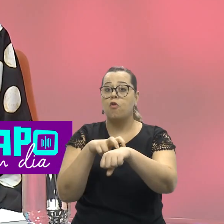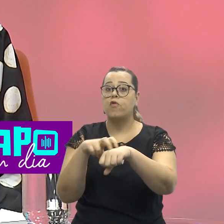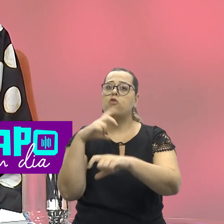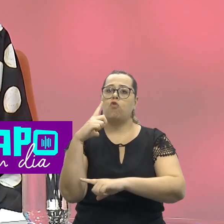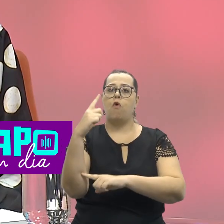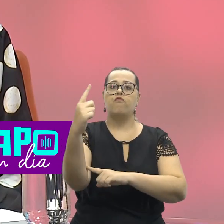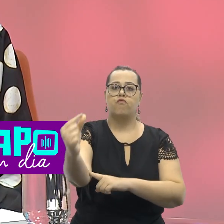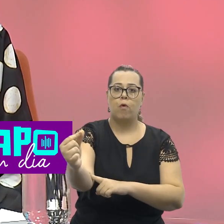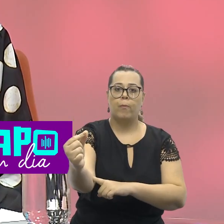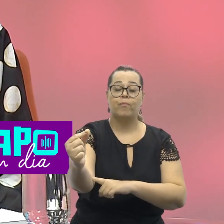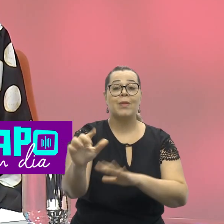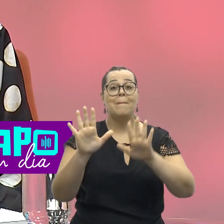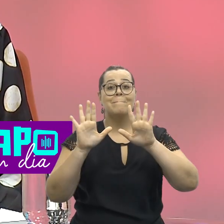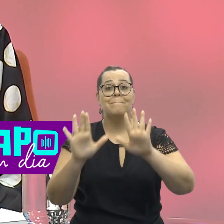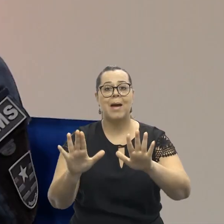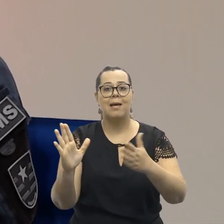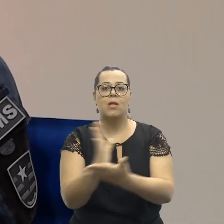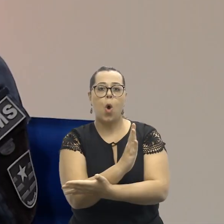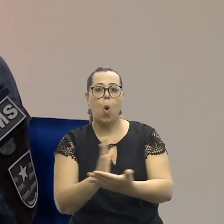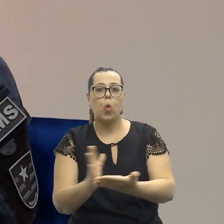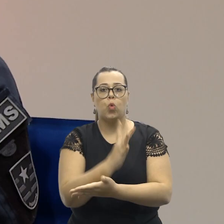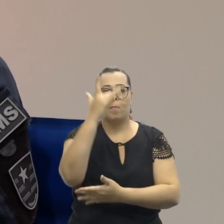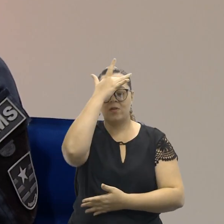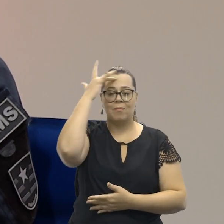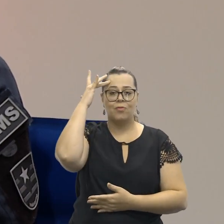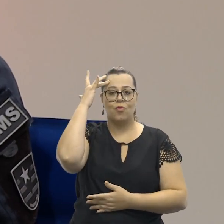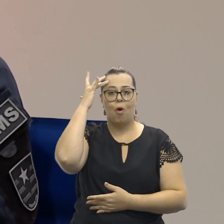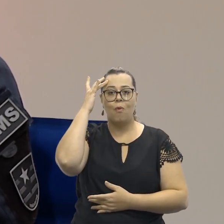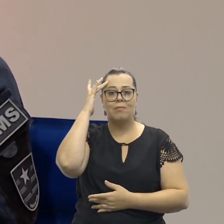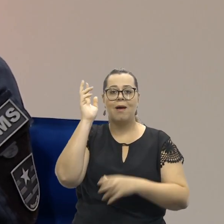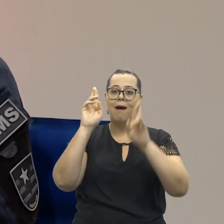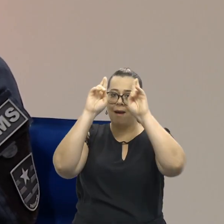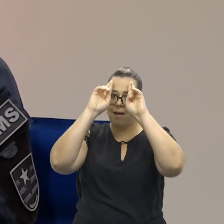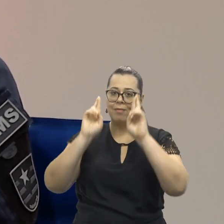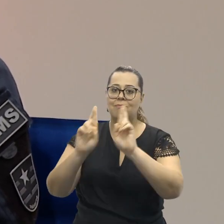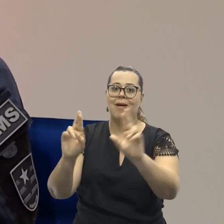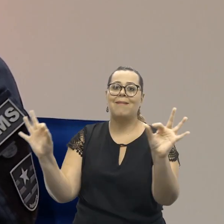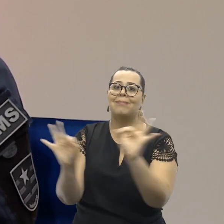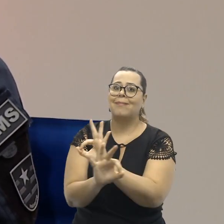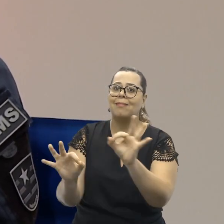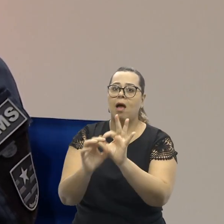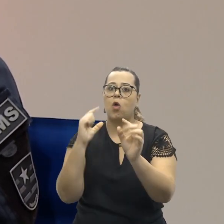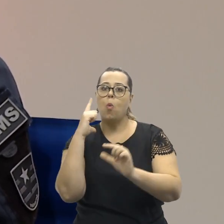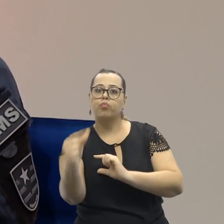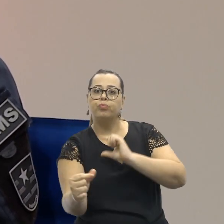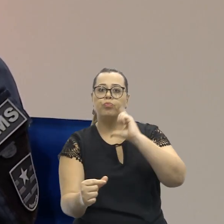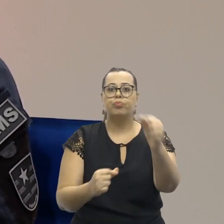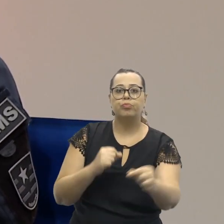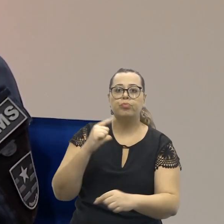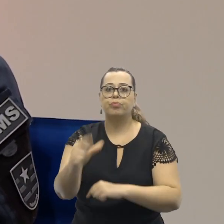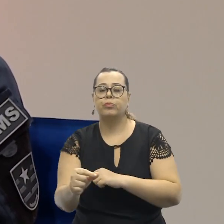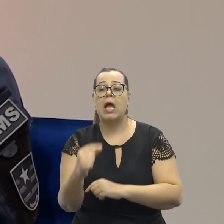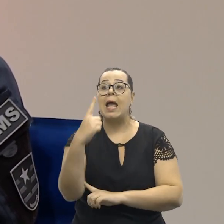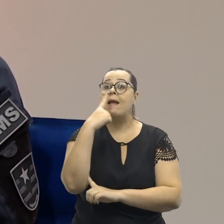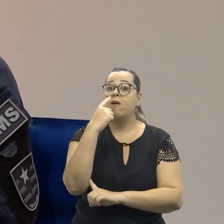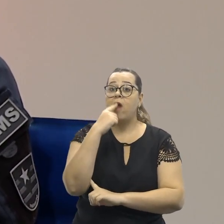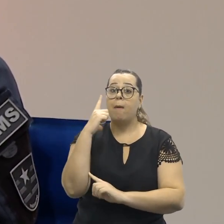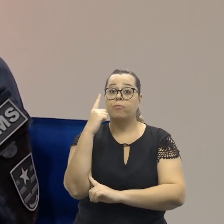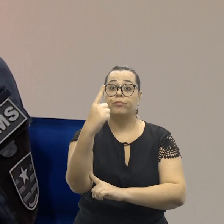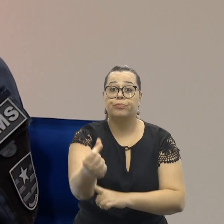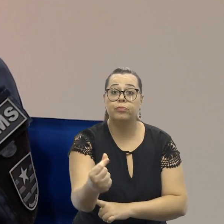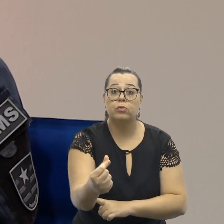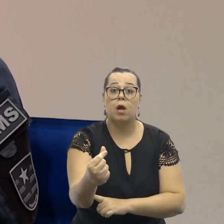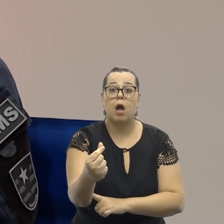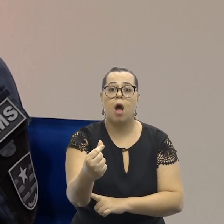seguir. A partir do momento que eu tenho pessoas que descumprem esse acordo social em que ela vê o vermelho e mesmo assim